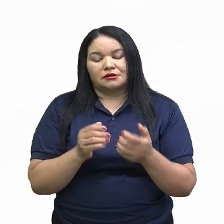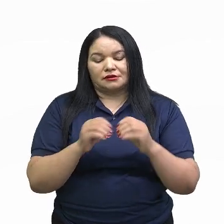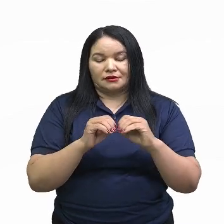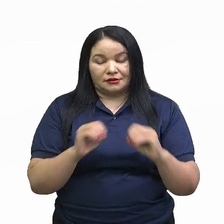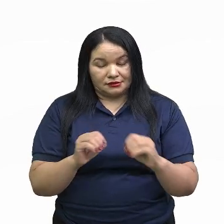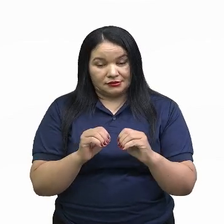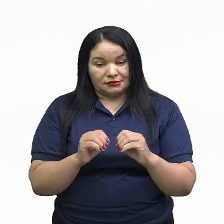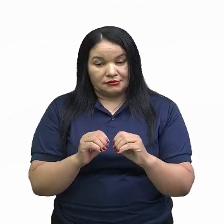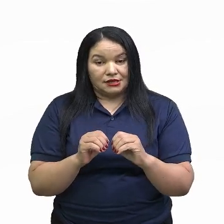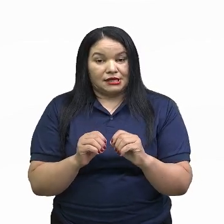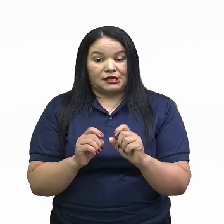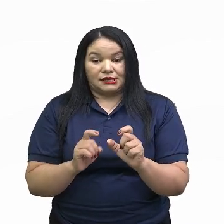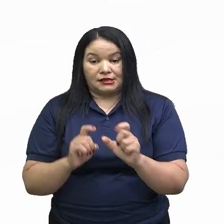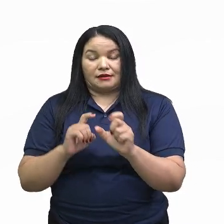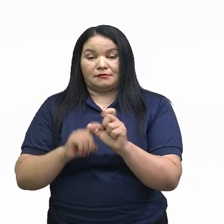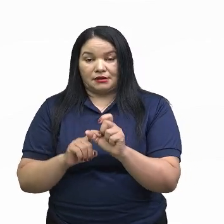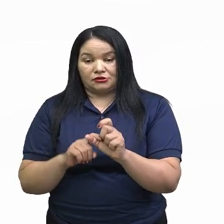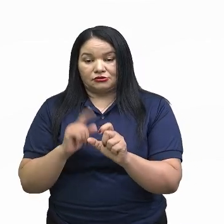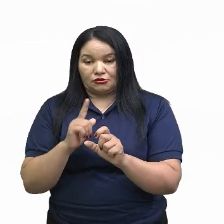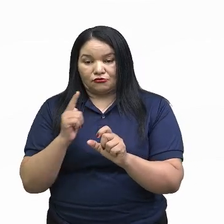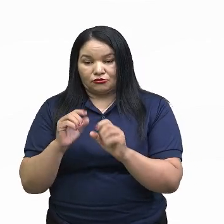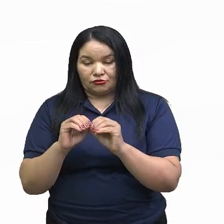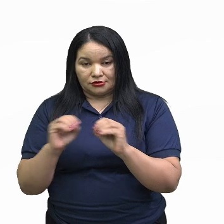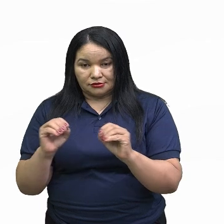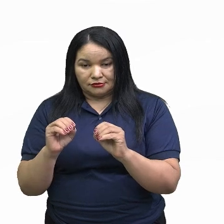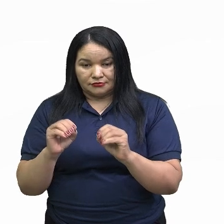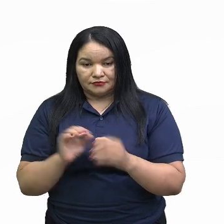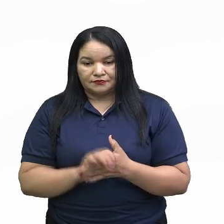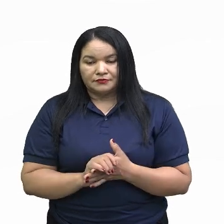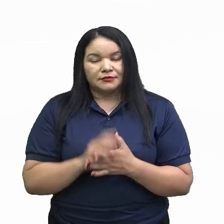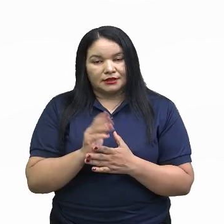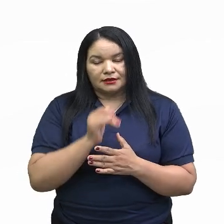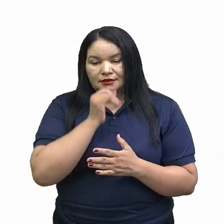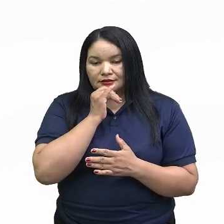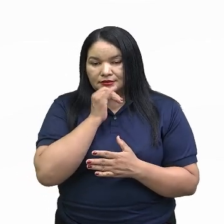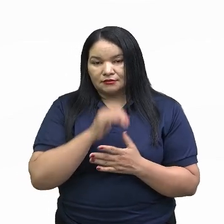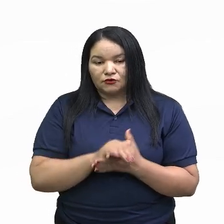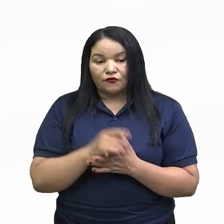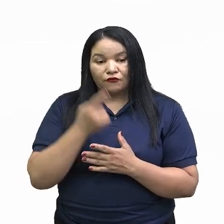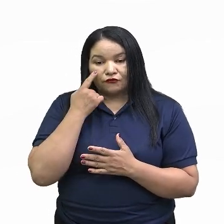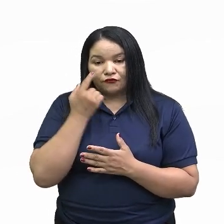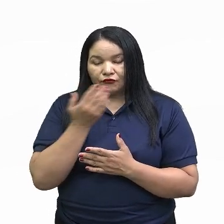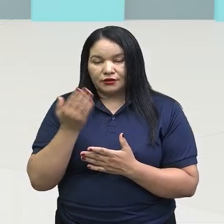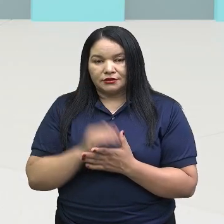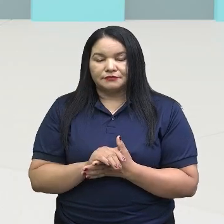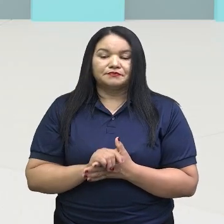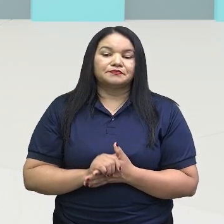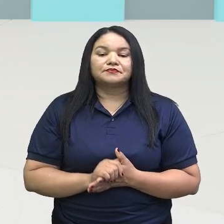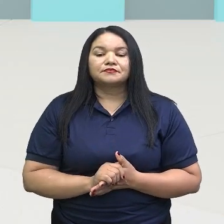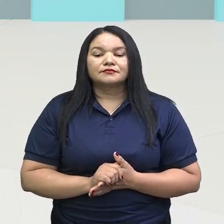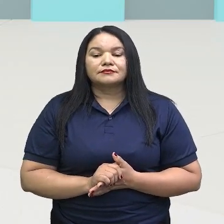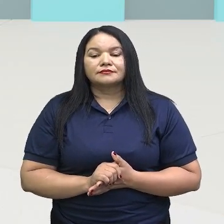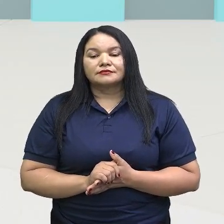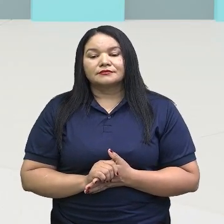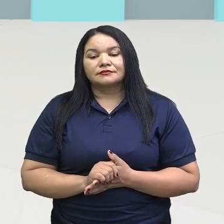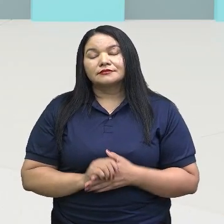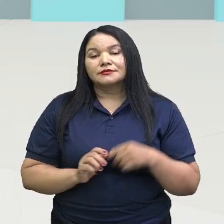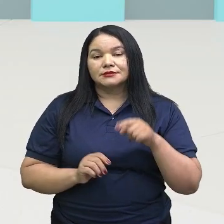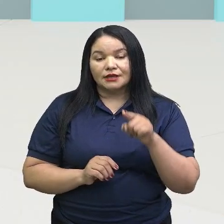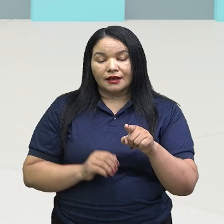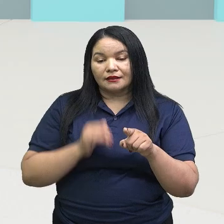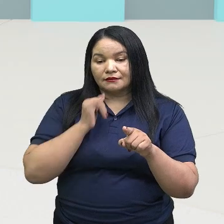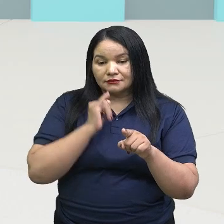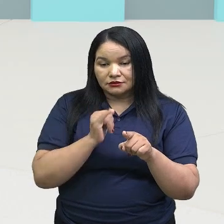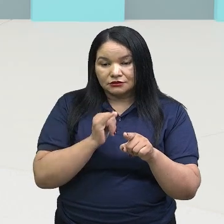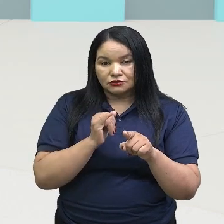vai depender da outra. Então, se eu digo, por exemplo, eu quero que vocês acompanhem aqui a ideia comigo. Ela disse